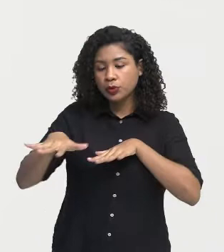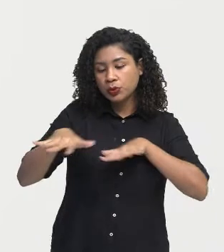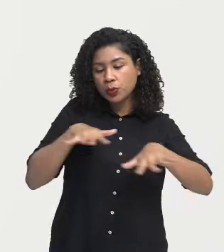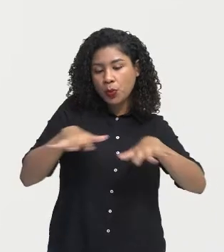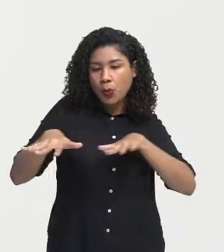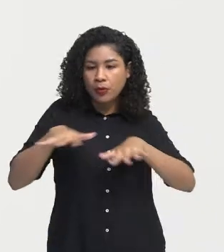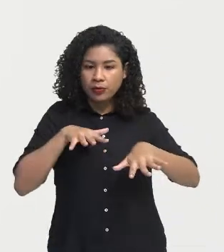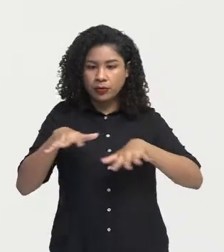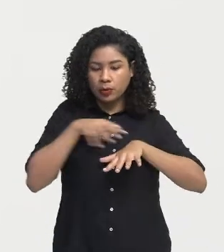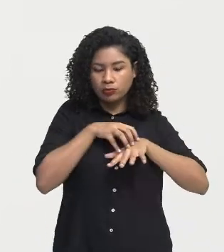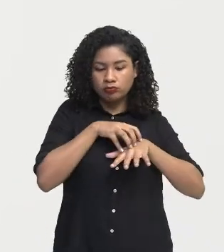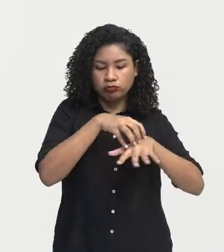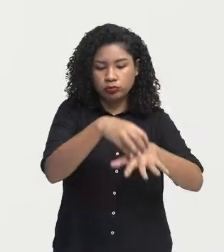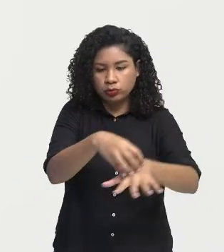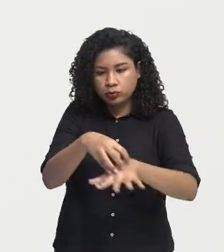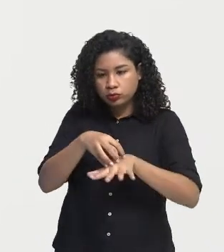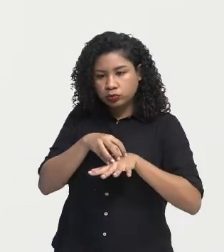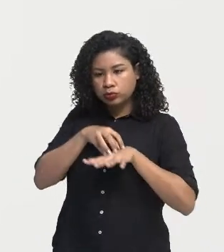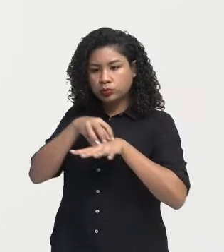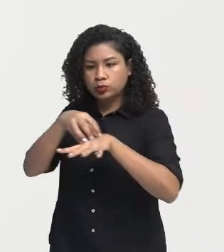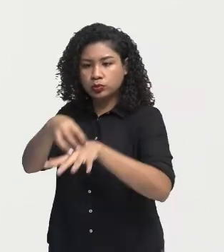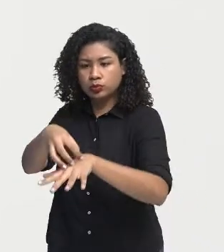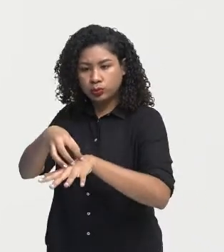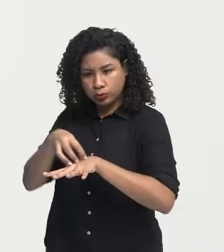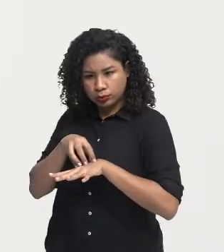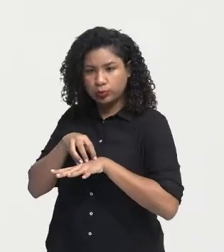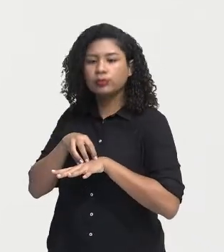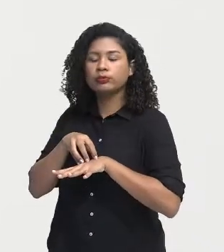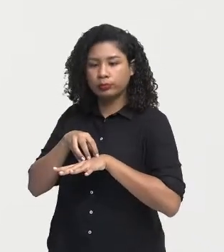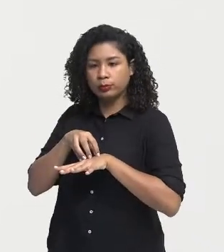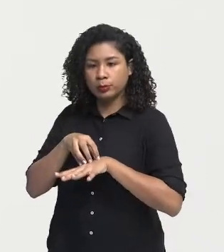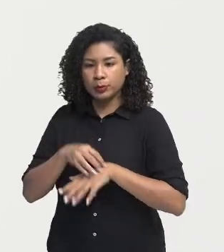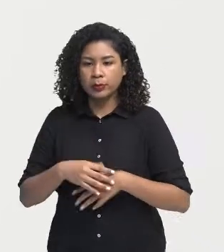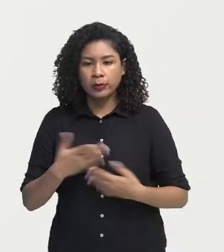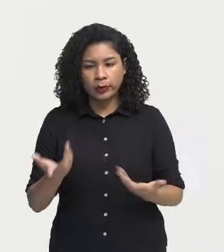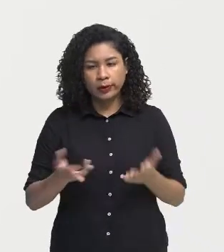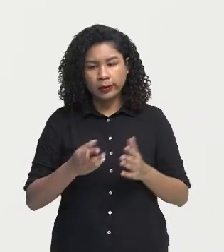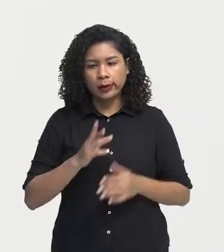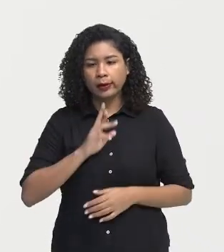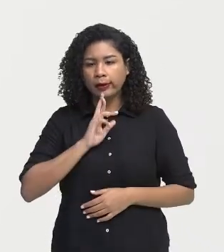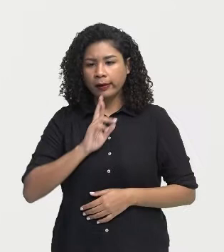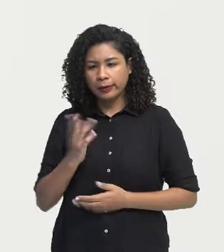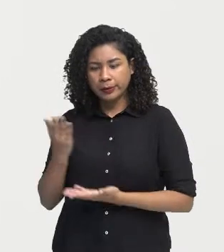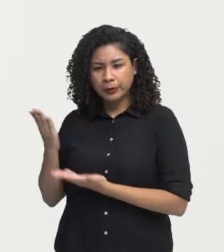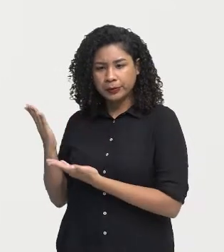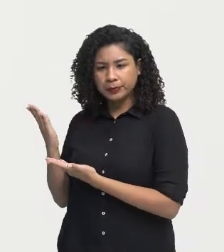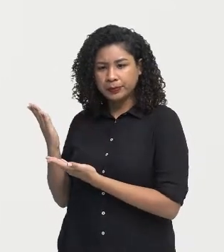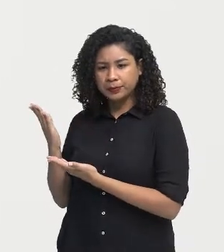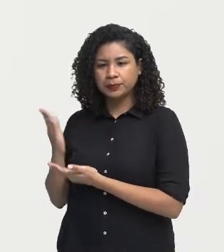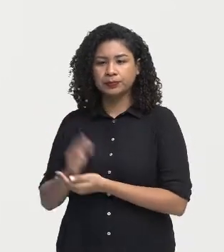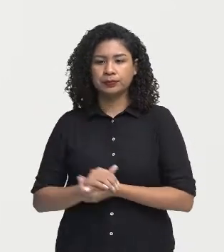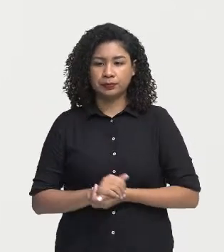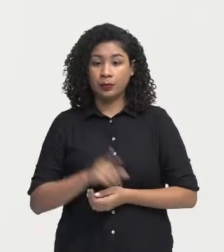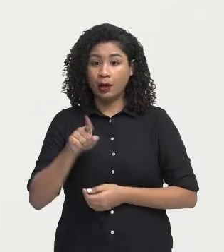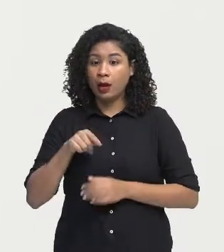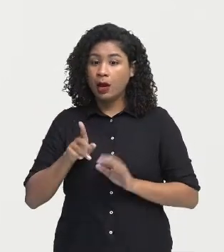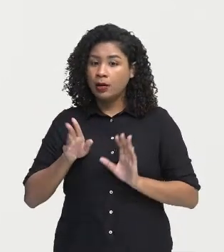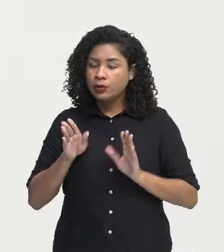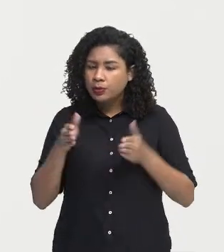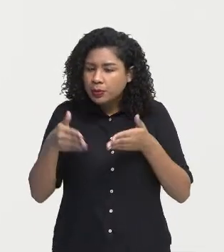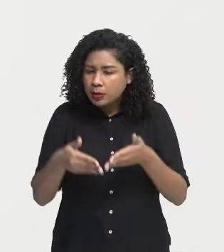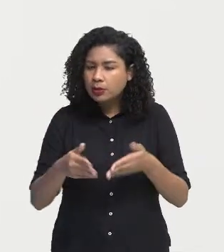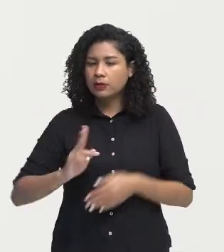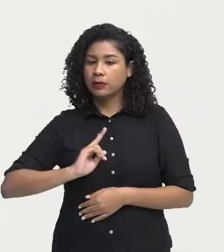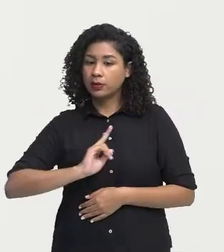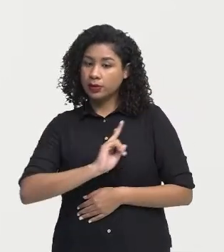movimentação celular também, tá? Então, aqui a gente tem a representação de uma célula vegetal. A gente sabe que é uma célula